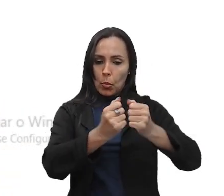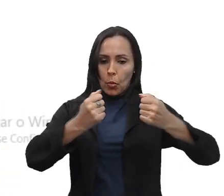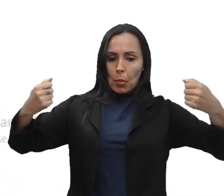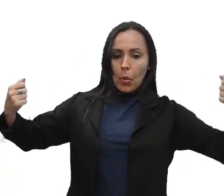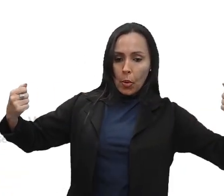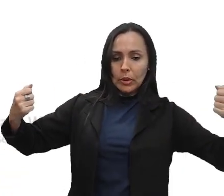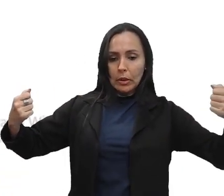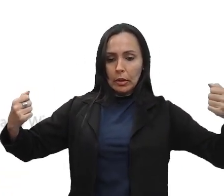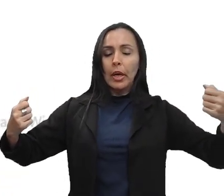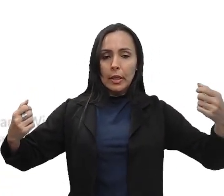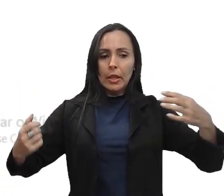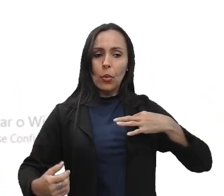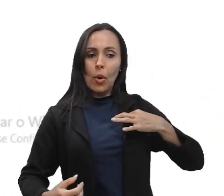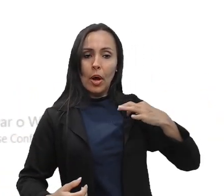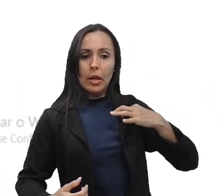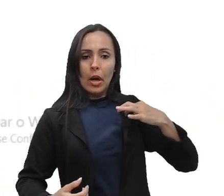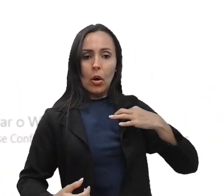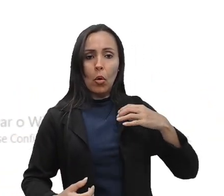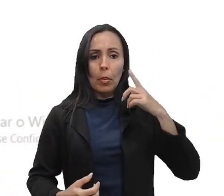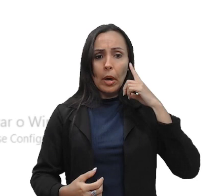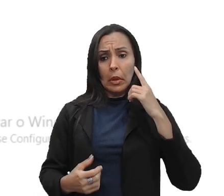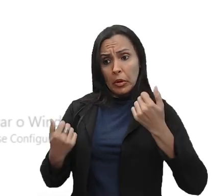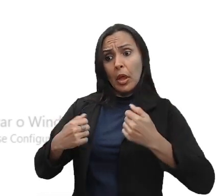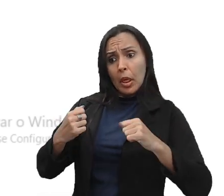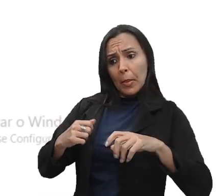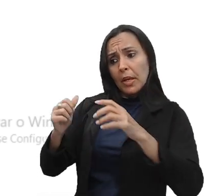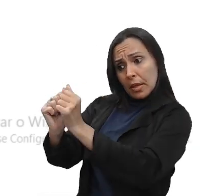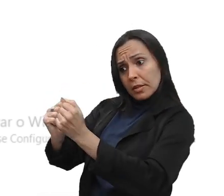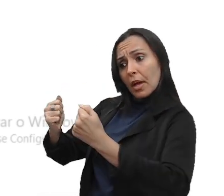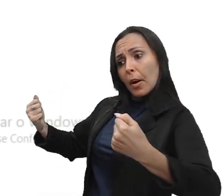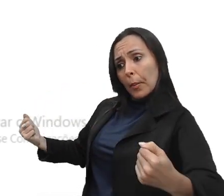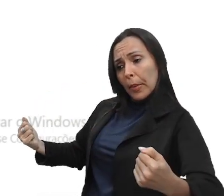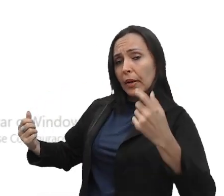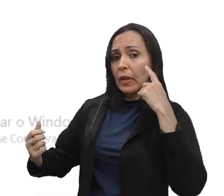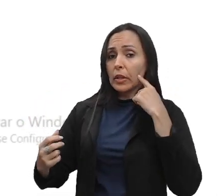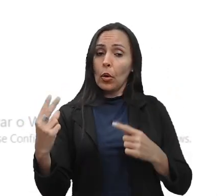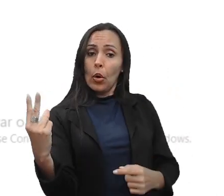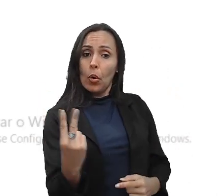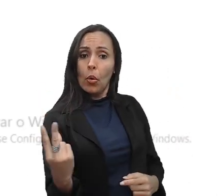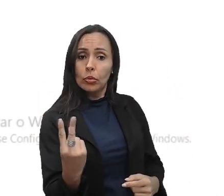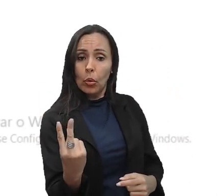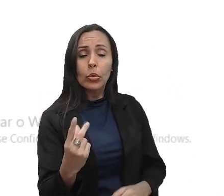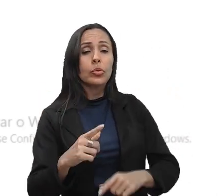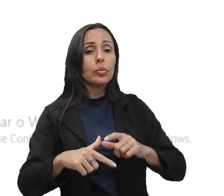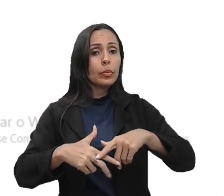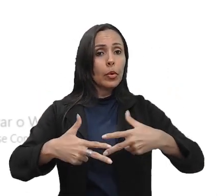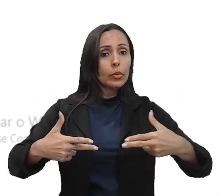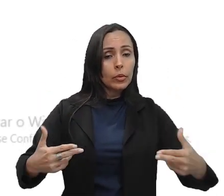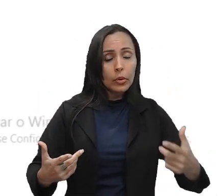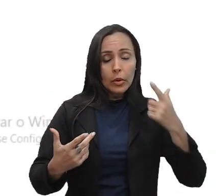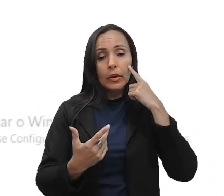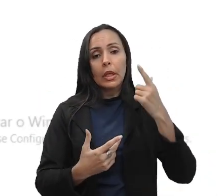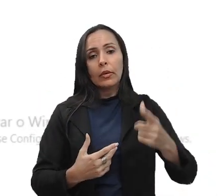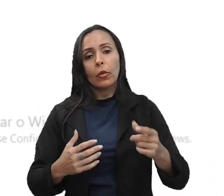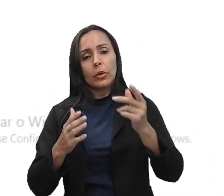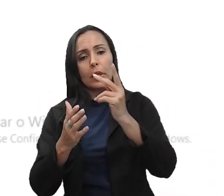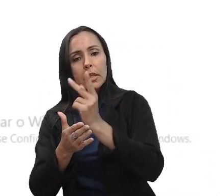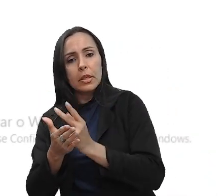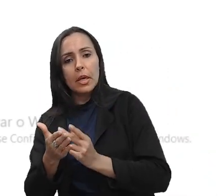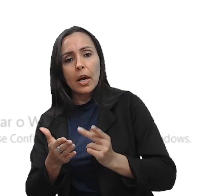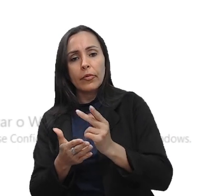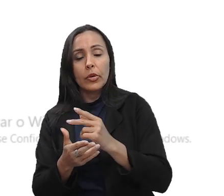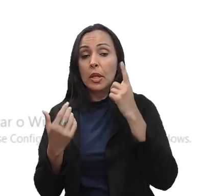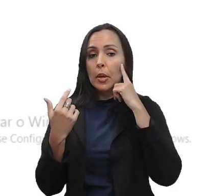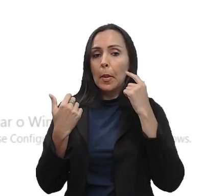essa porta do guarda-roupa, a gente vai precisar andar entre esses dois mobiliários. Então, isso, você quando for desenhar, você tem que ter